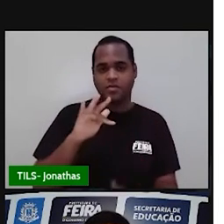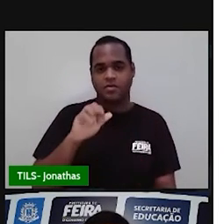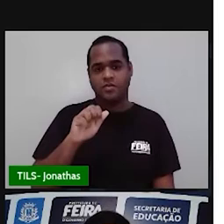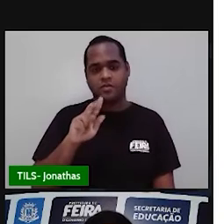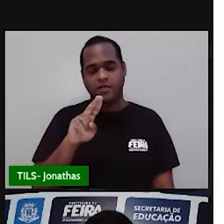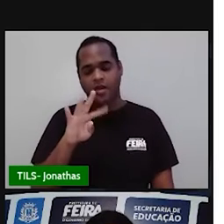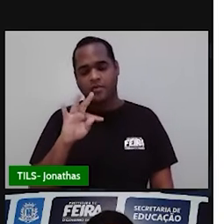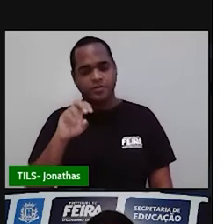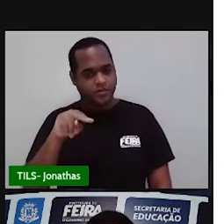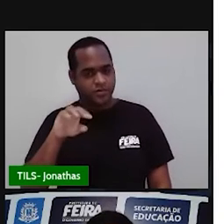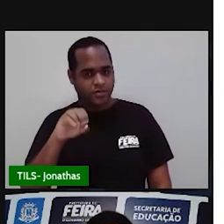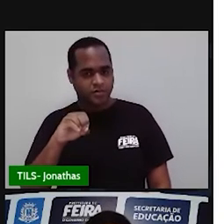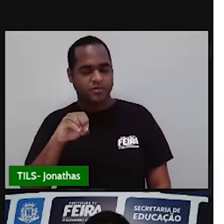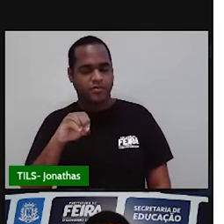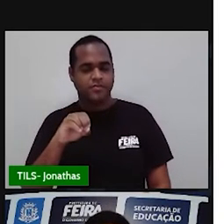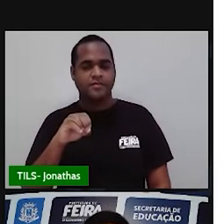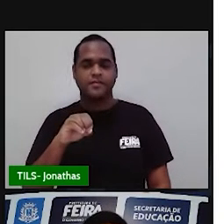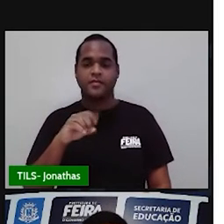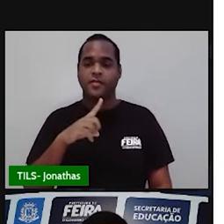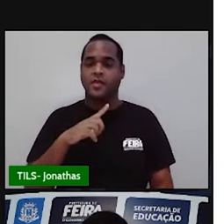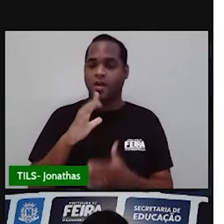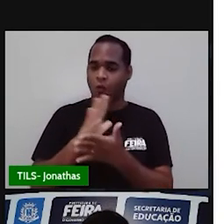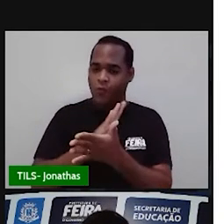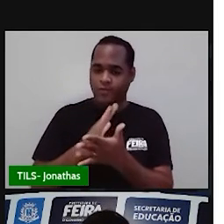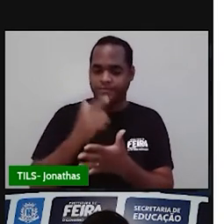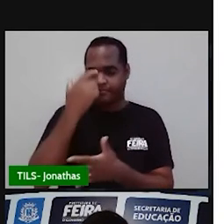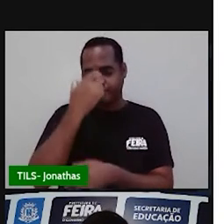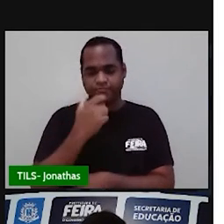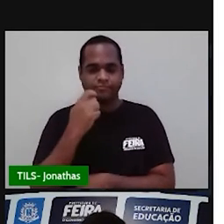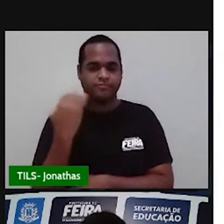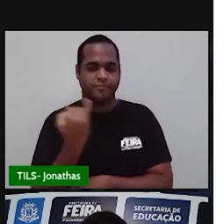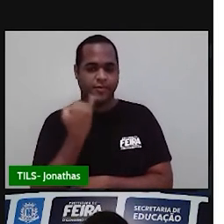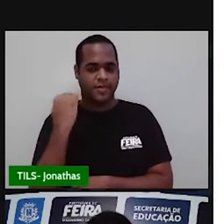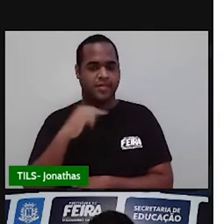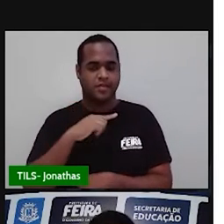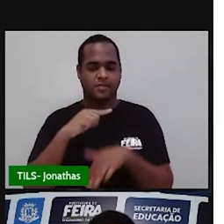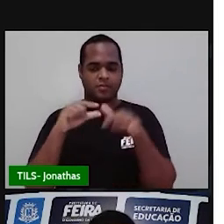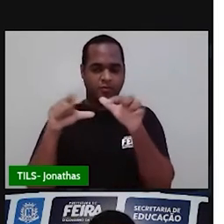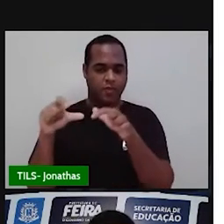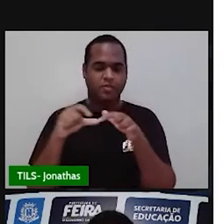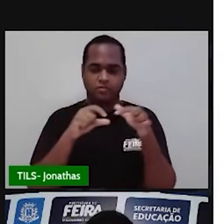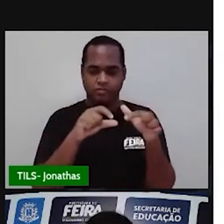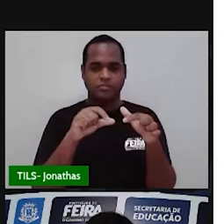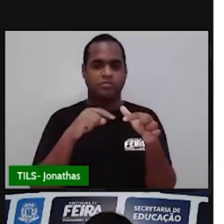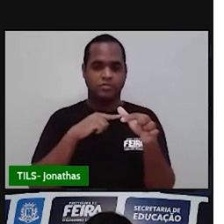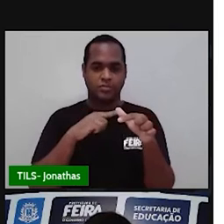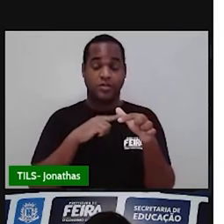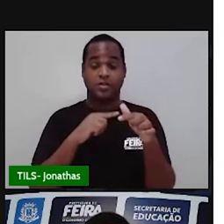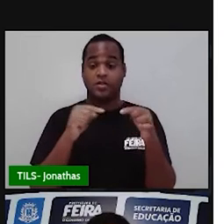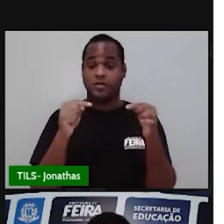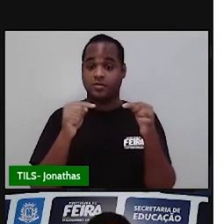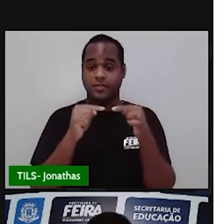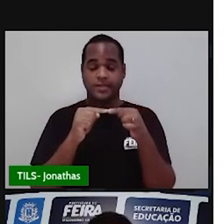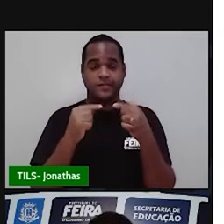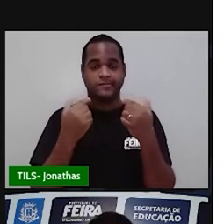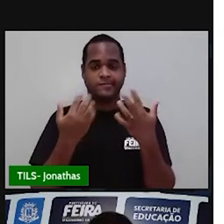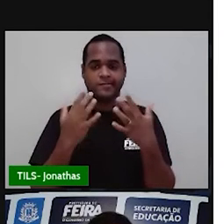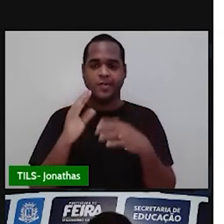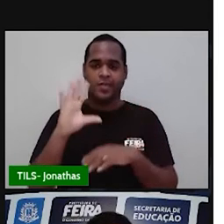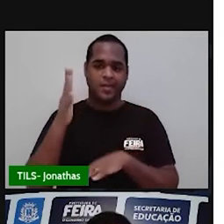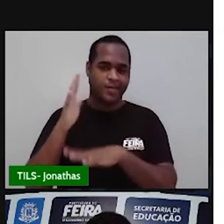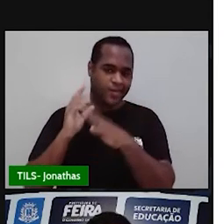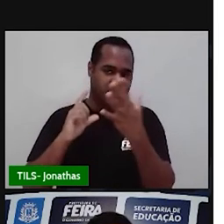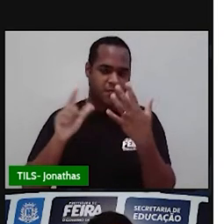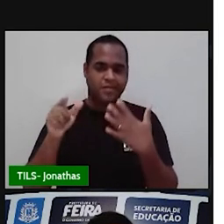Faustino Dias Lima, né? Algumas características minhas e do local aqui onde, né, está acontecendo